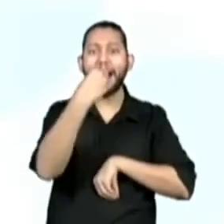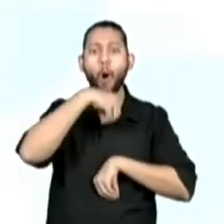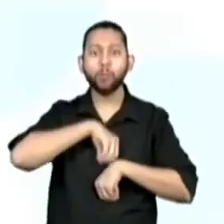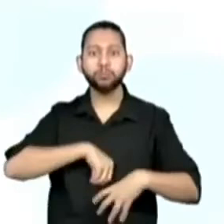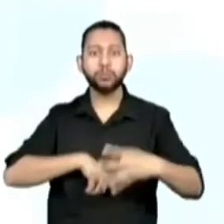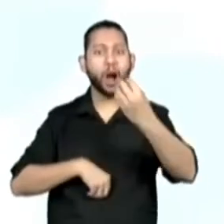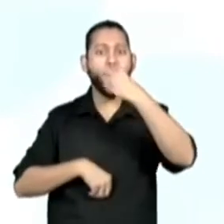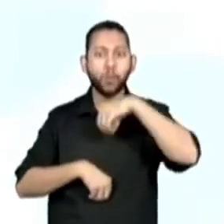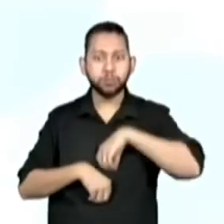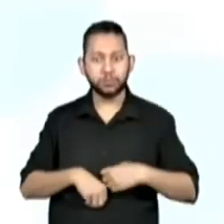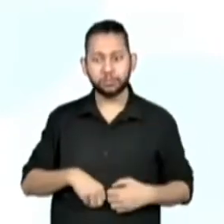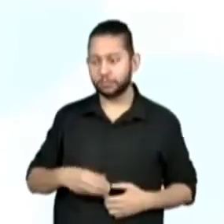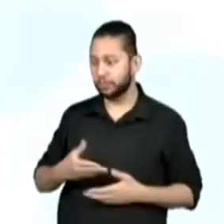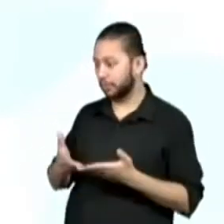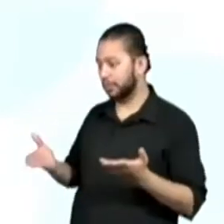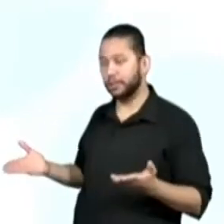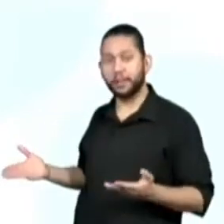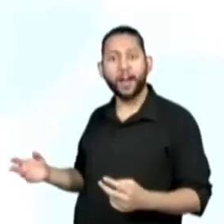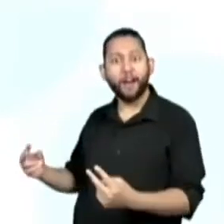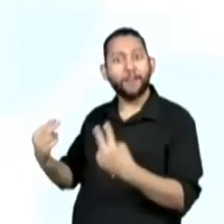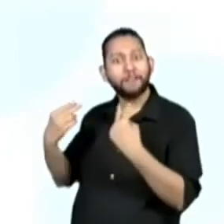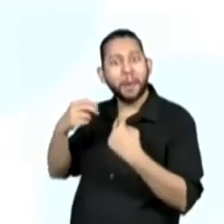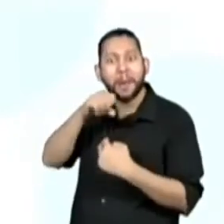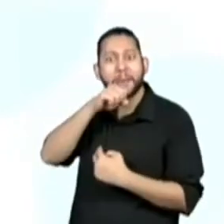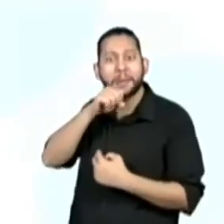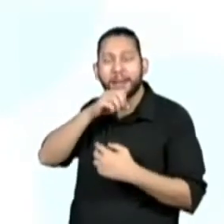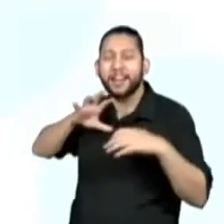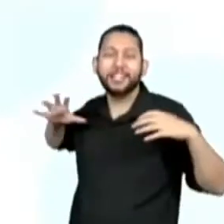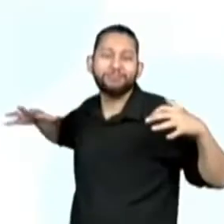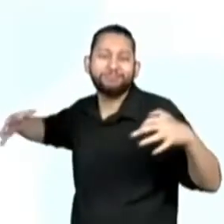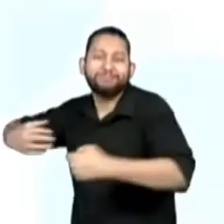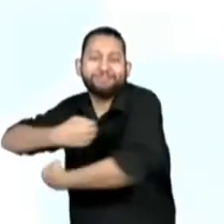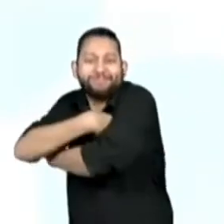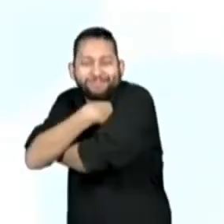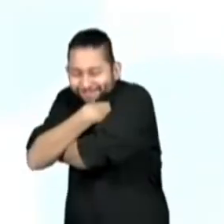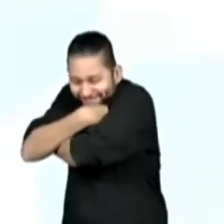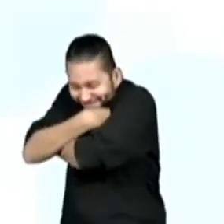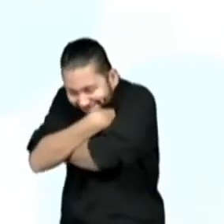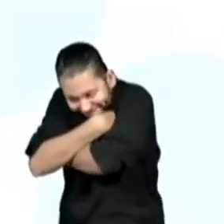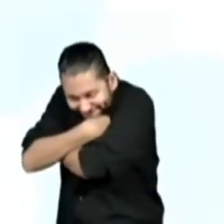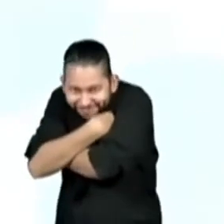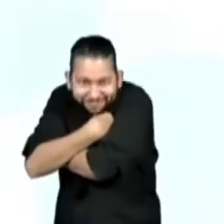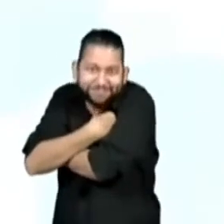alegria sentiram ao ver a mãezinha.